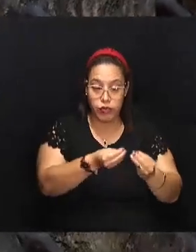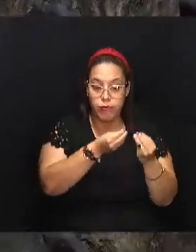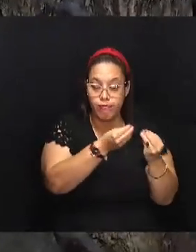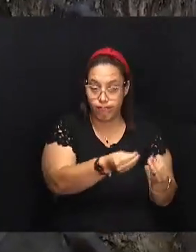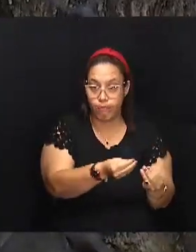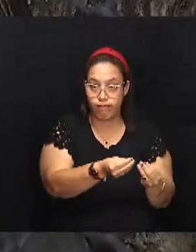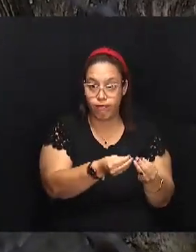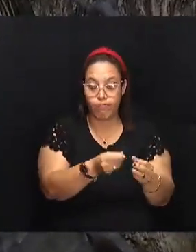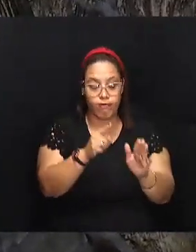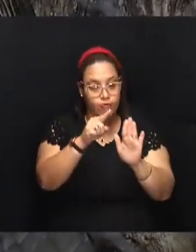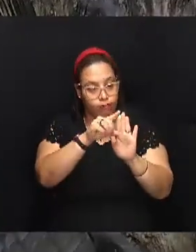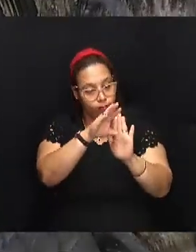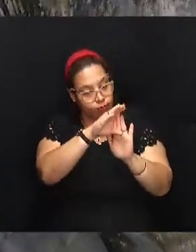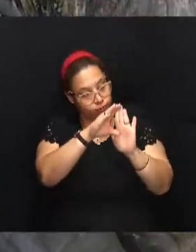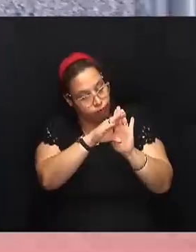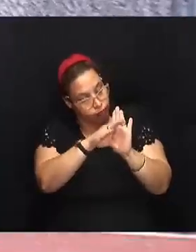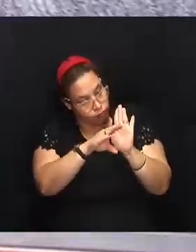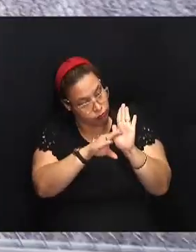um cronograma de